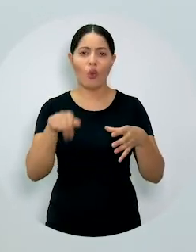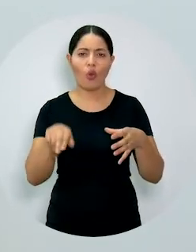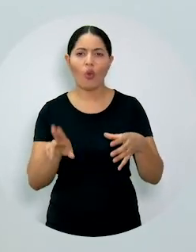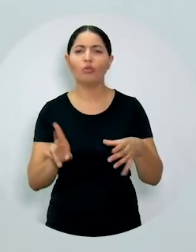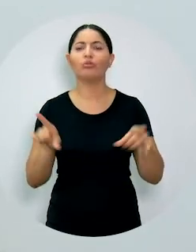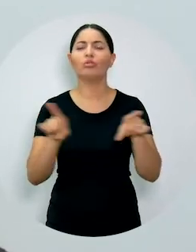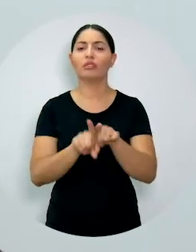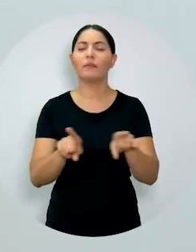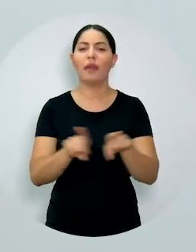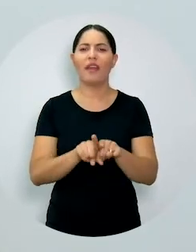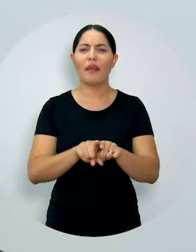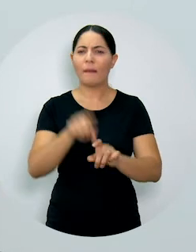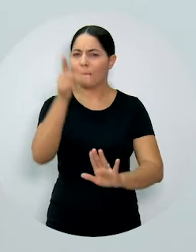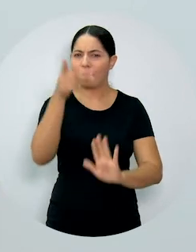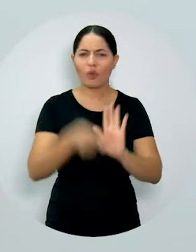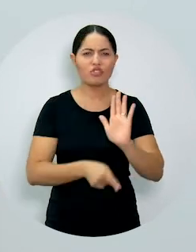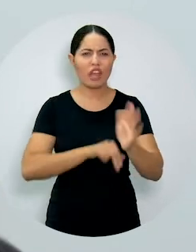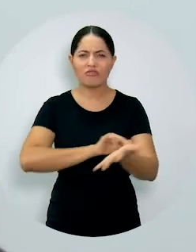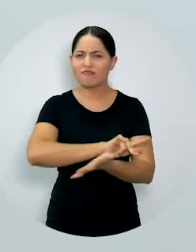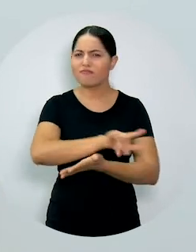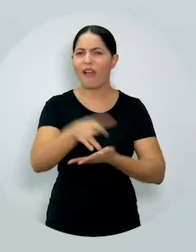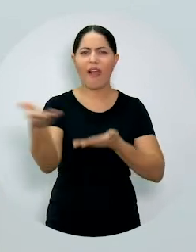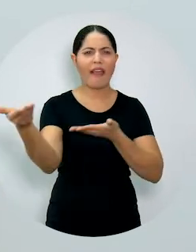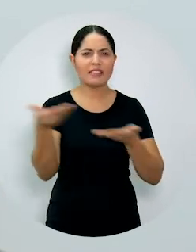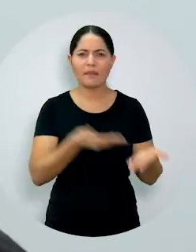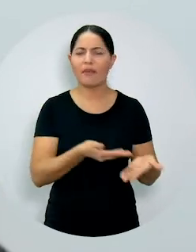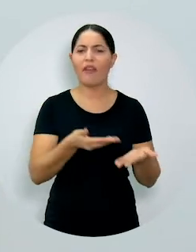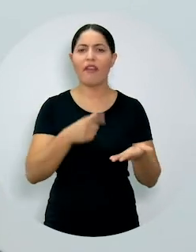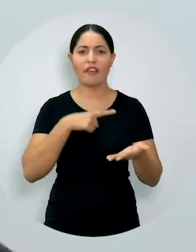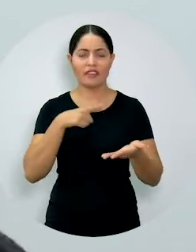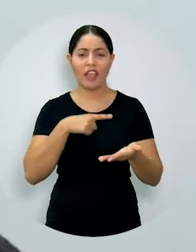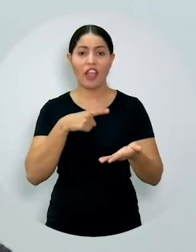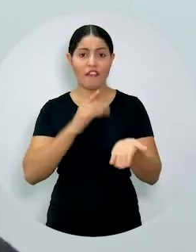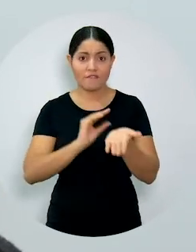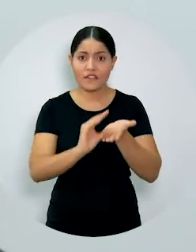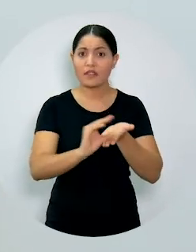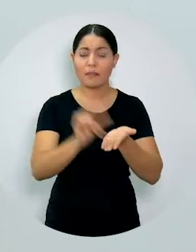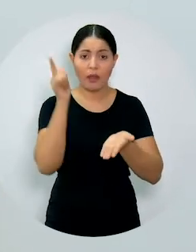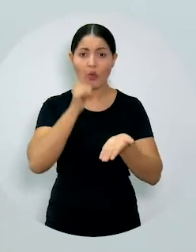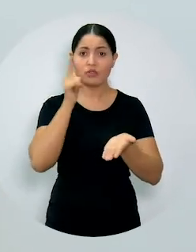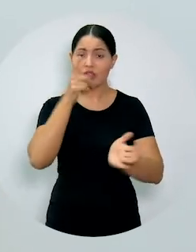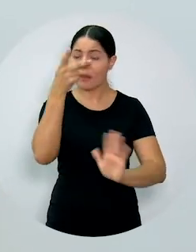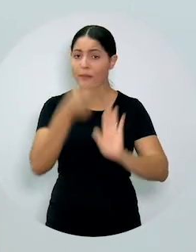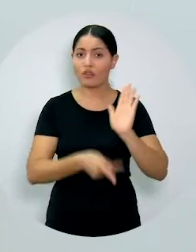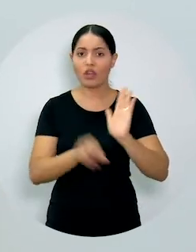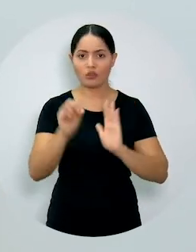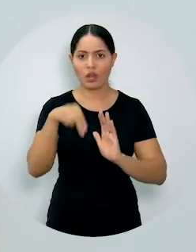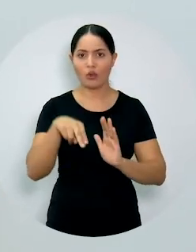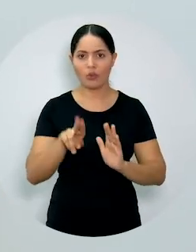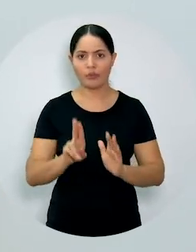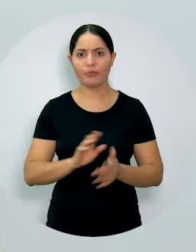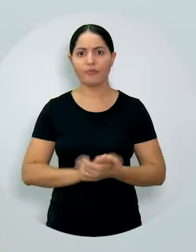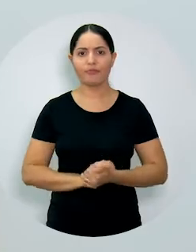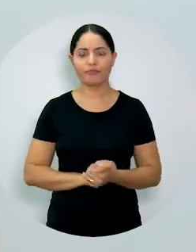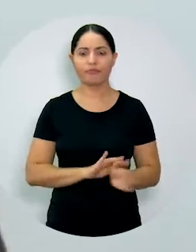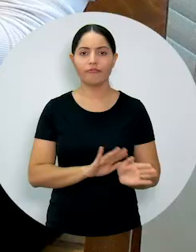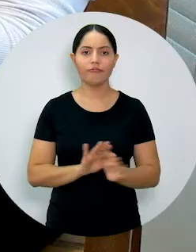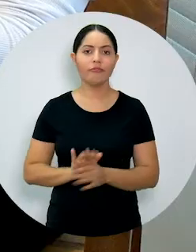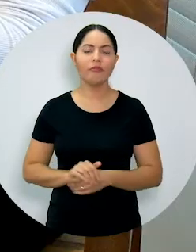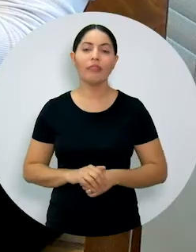Organização das Nações Unidas e recebêssemos projetos e financiamento para a realização de projetos da